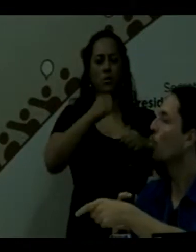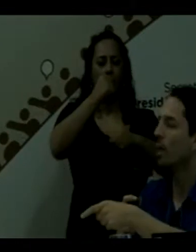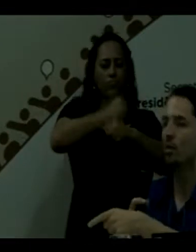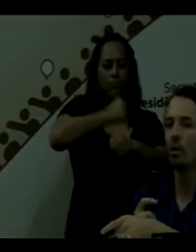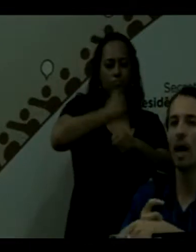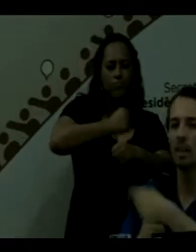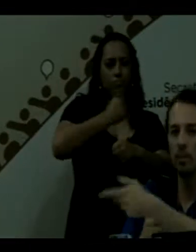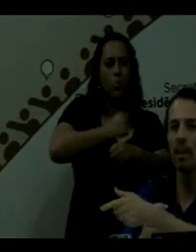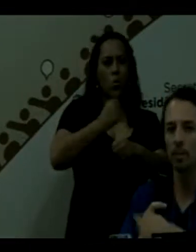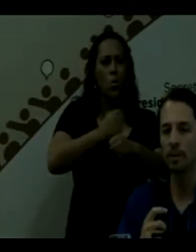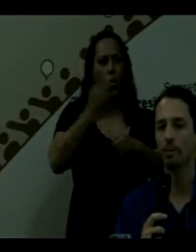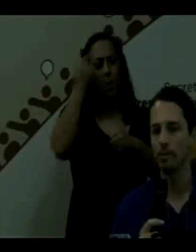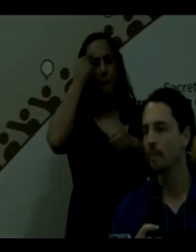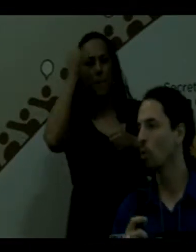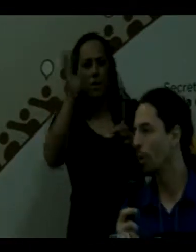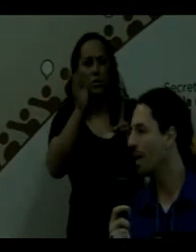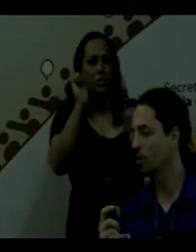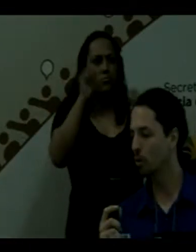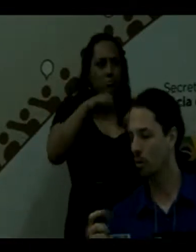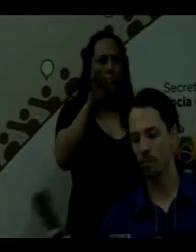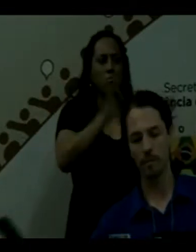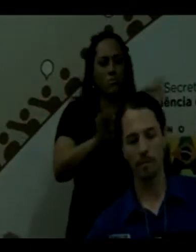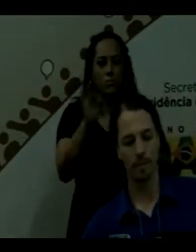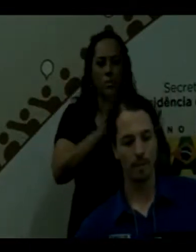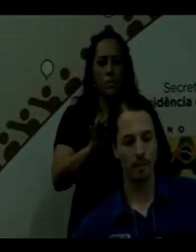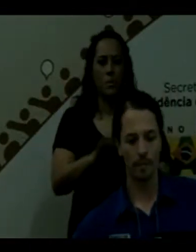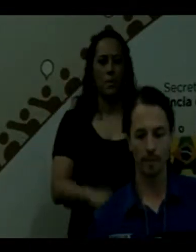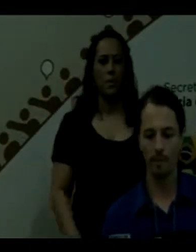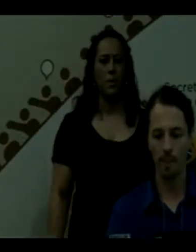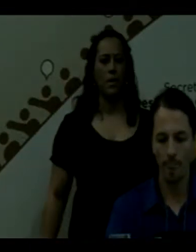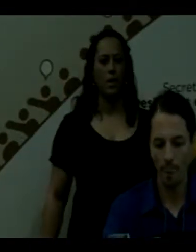construindo e reformulando as mesmas. Obrigado, pessoal.